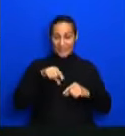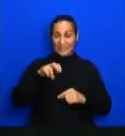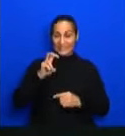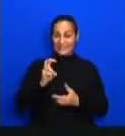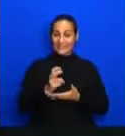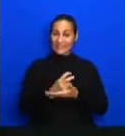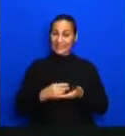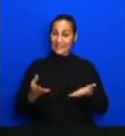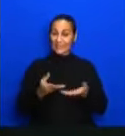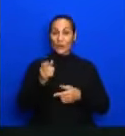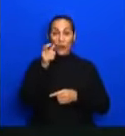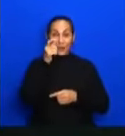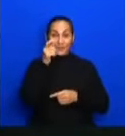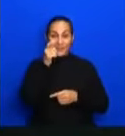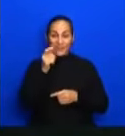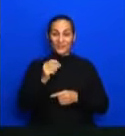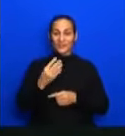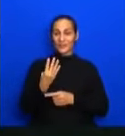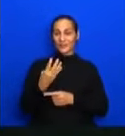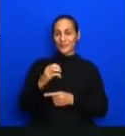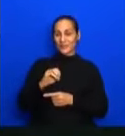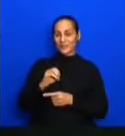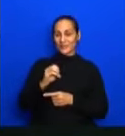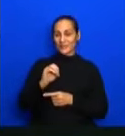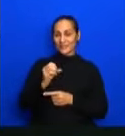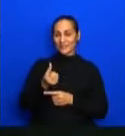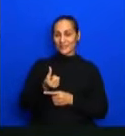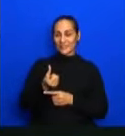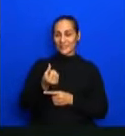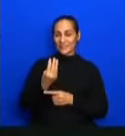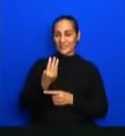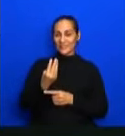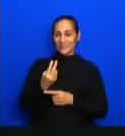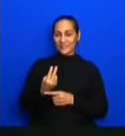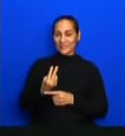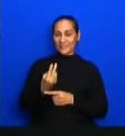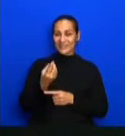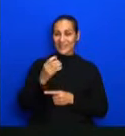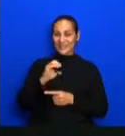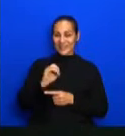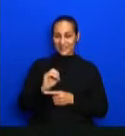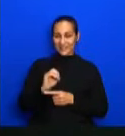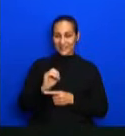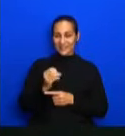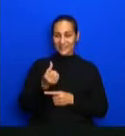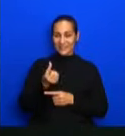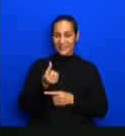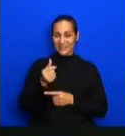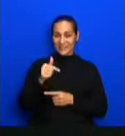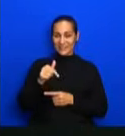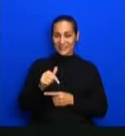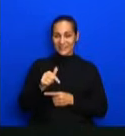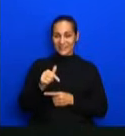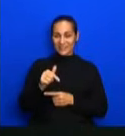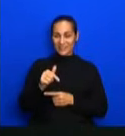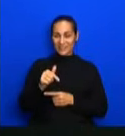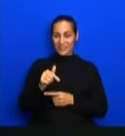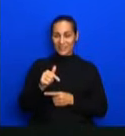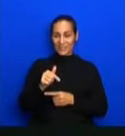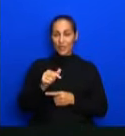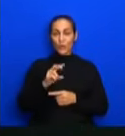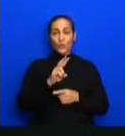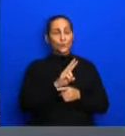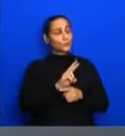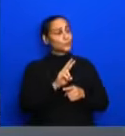dezenas da quina de hoje. Vamos conferir. 40, 06, 32, 10 e